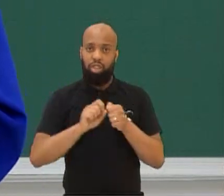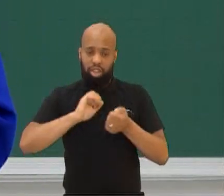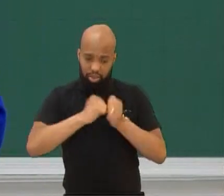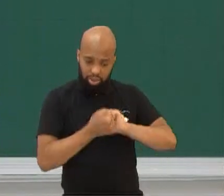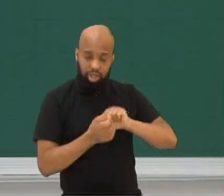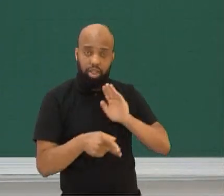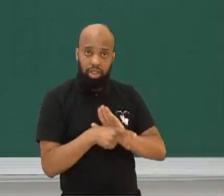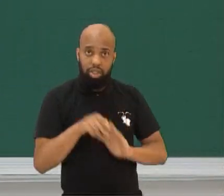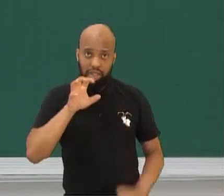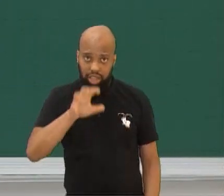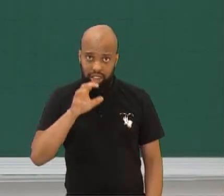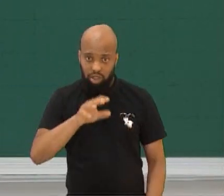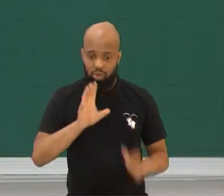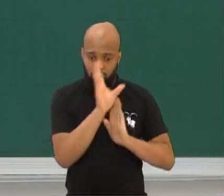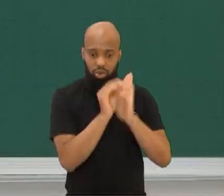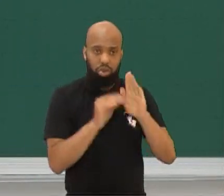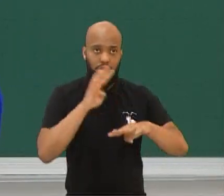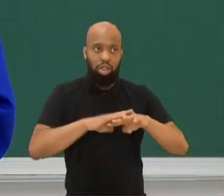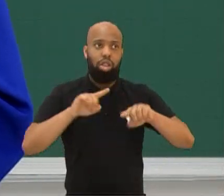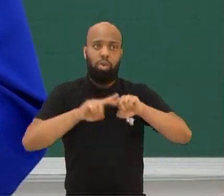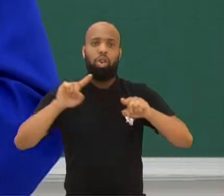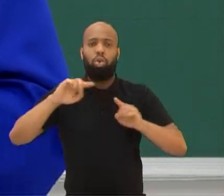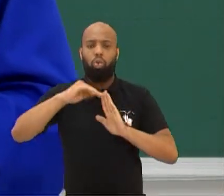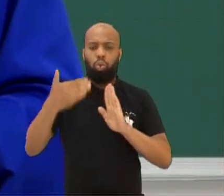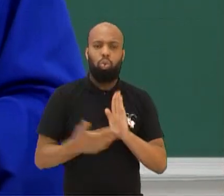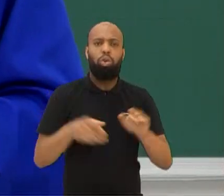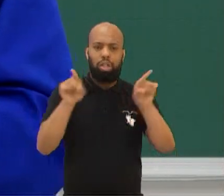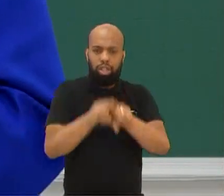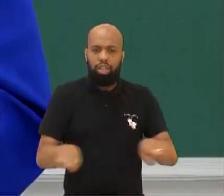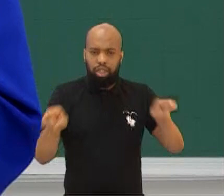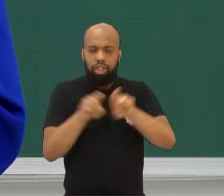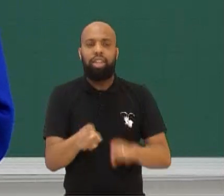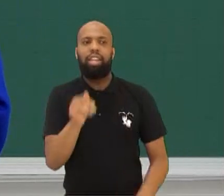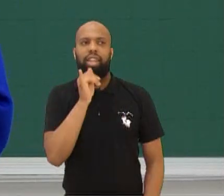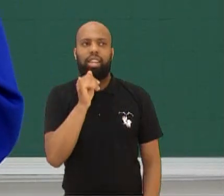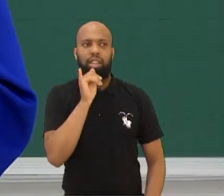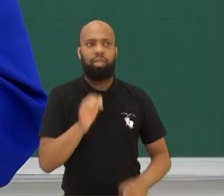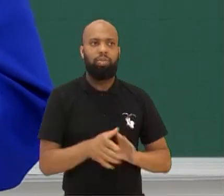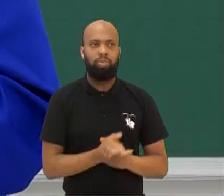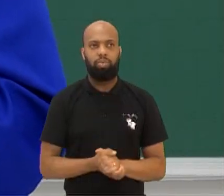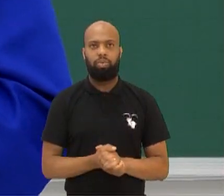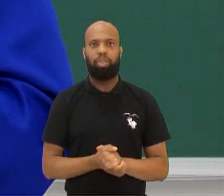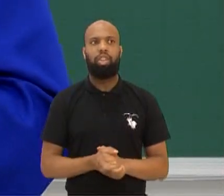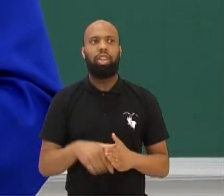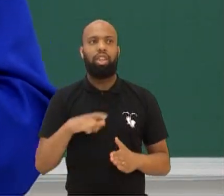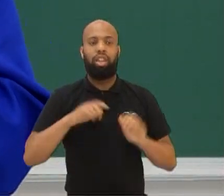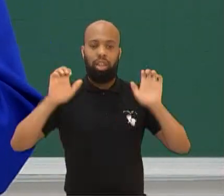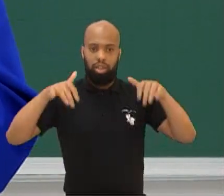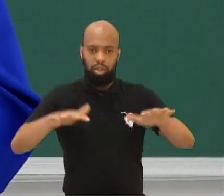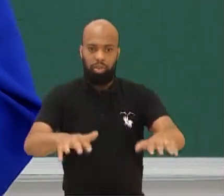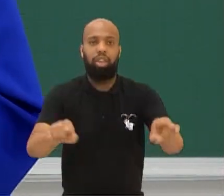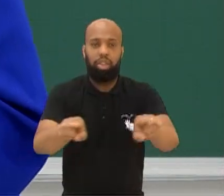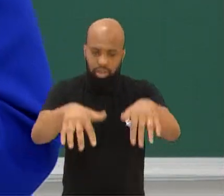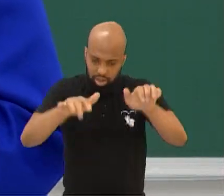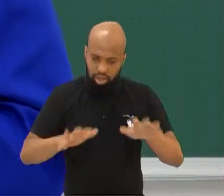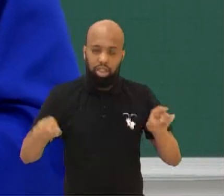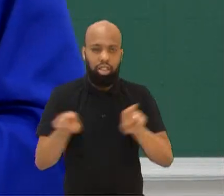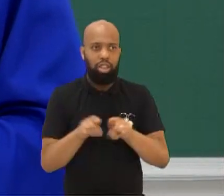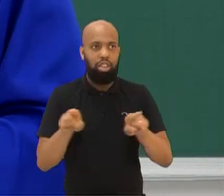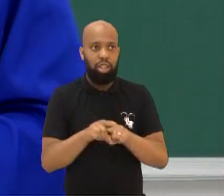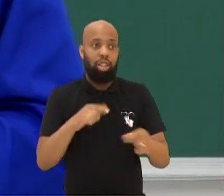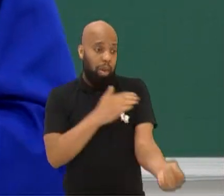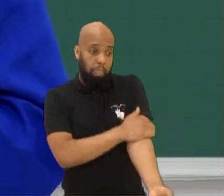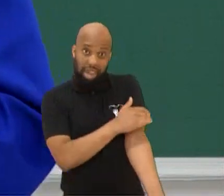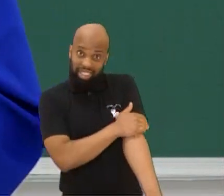e é seno, tudo que envolve periodicidade. Por exemplo, a questão das marés, a questão, por exemplo, a